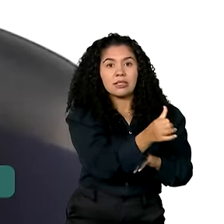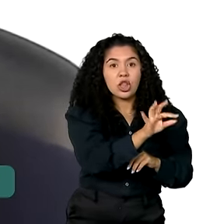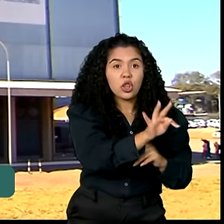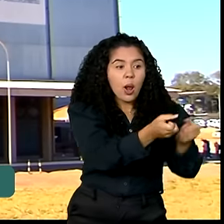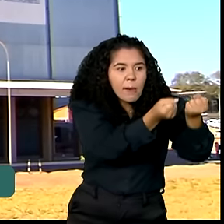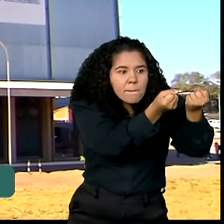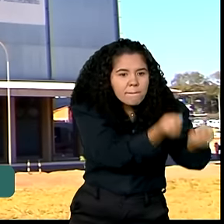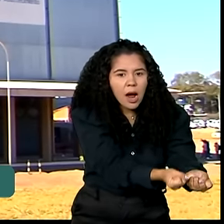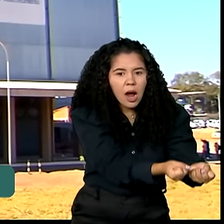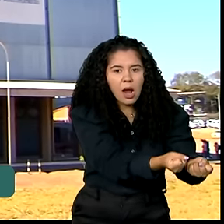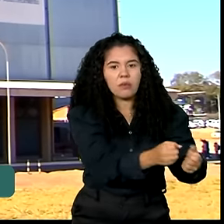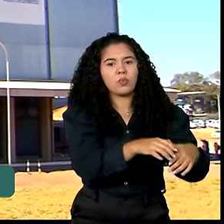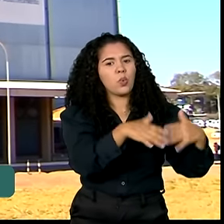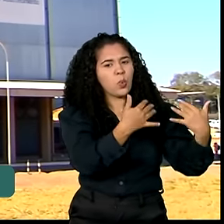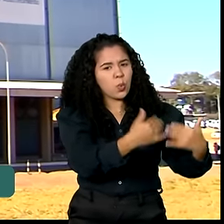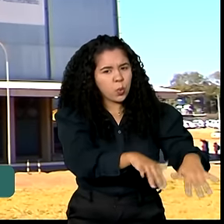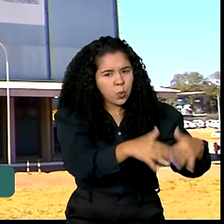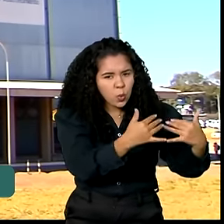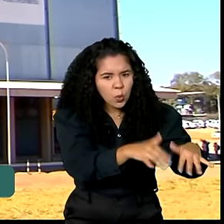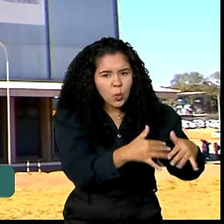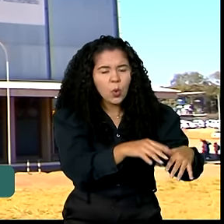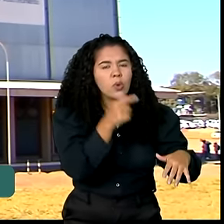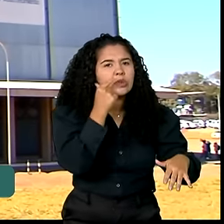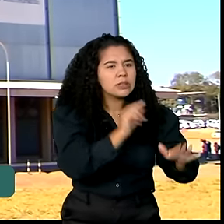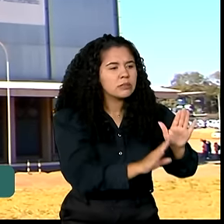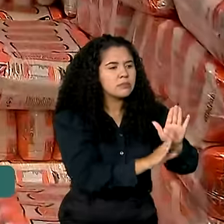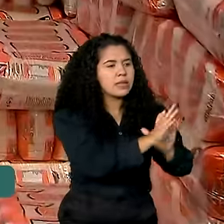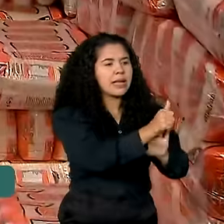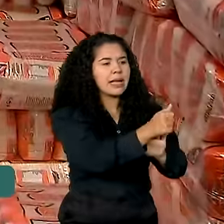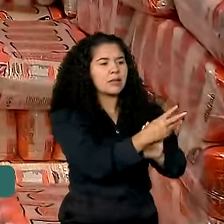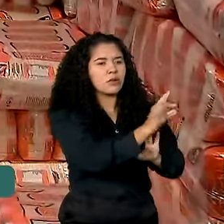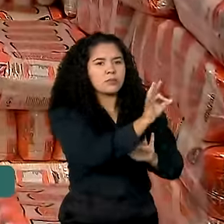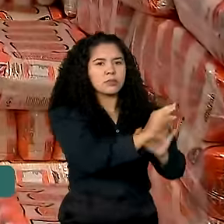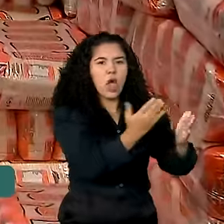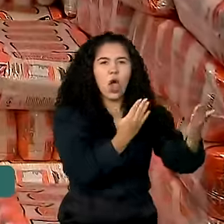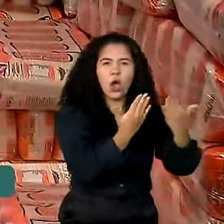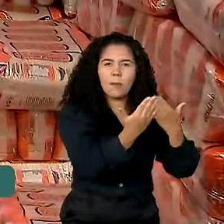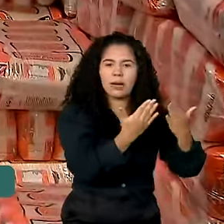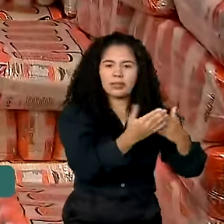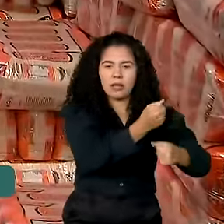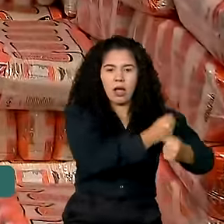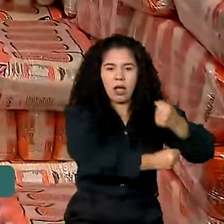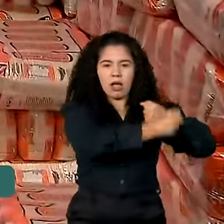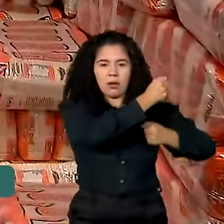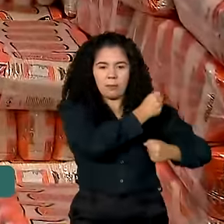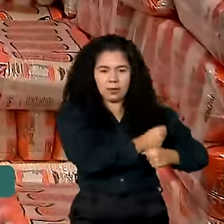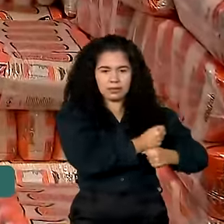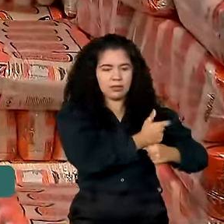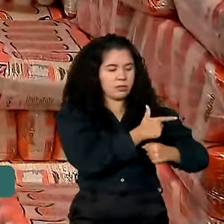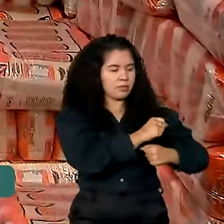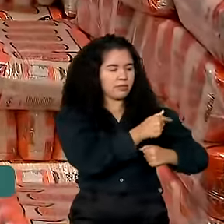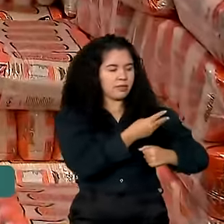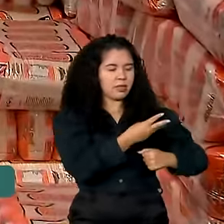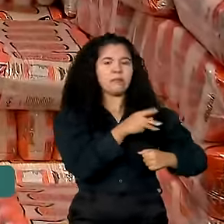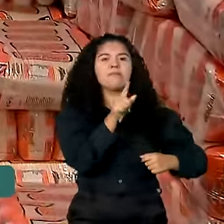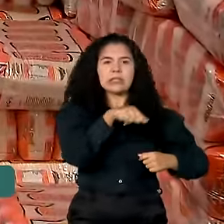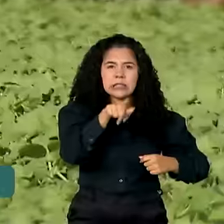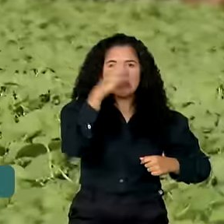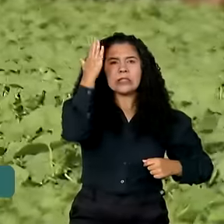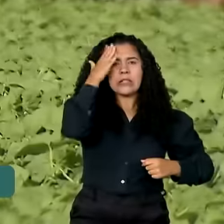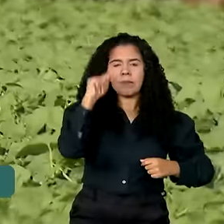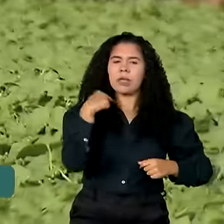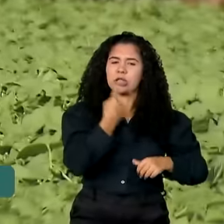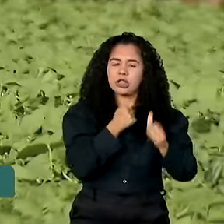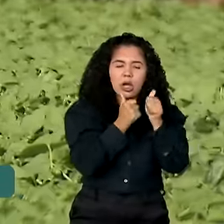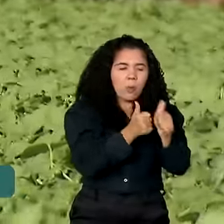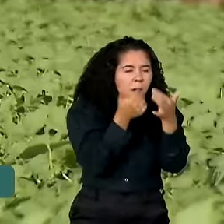toneladas, um grande aumento de 14% comparado com a safra do ano passado. Vocês sabem que o governo e nós todos acompanhamos com